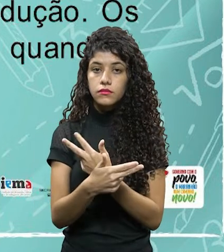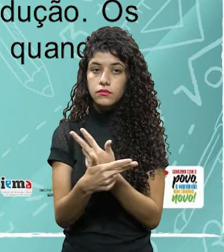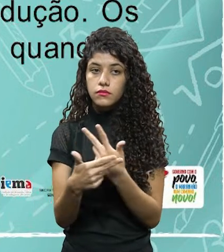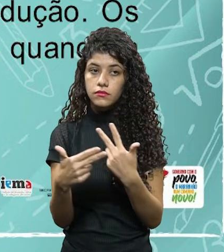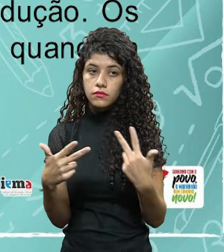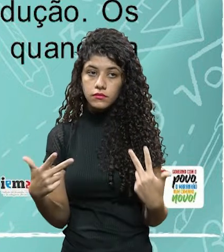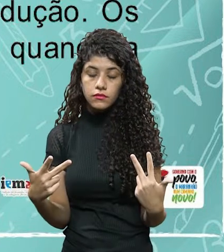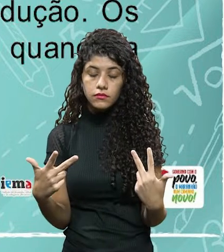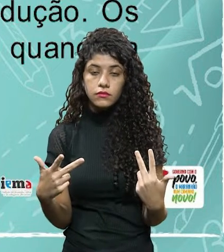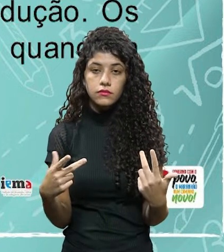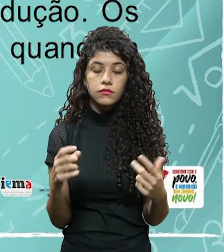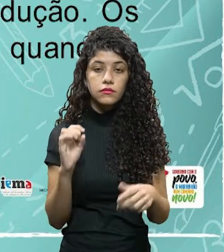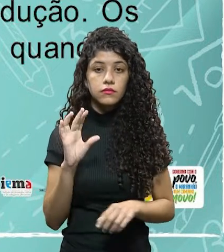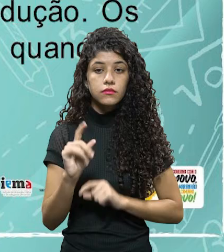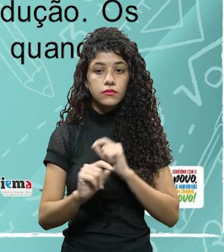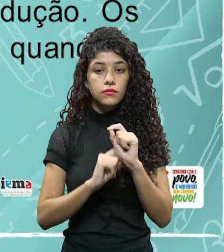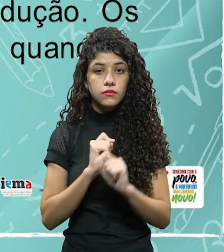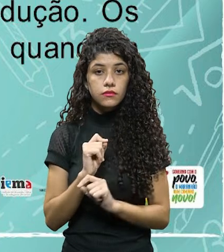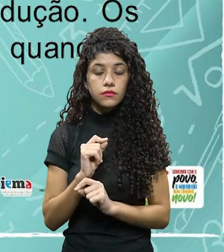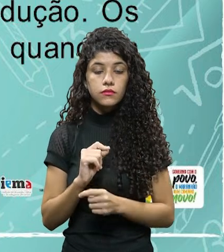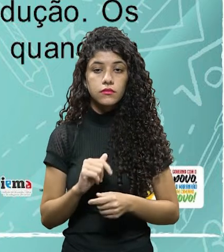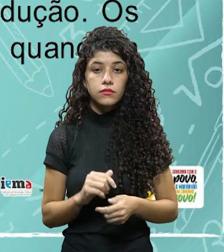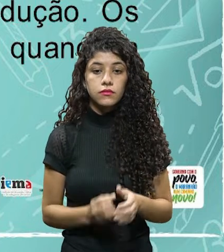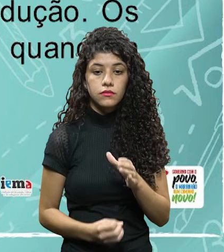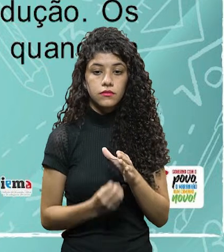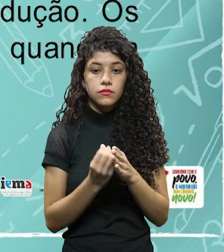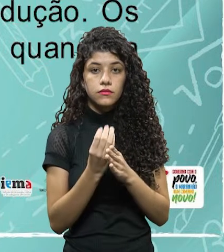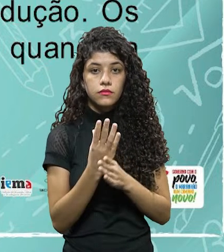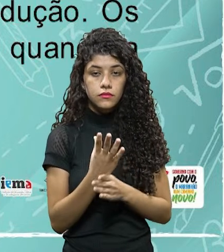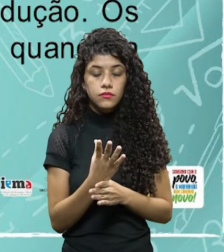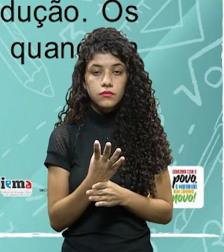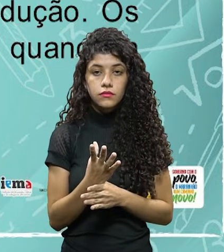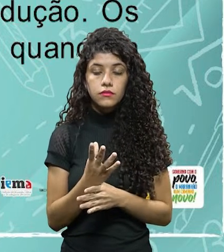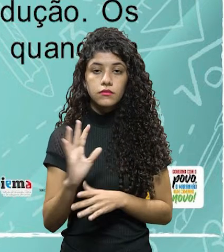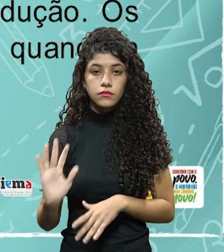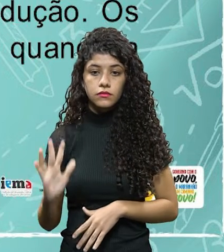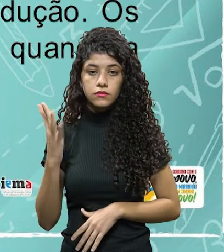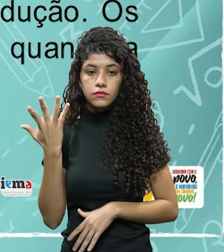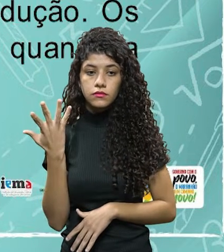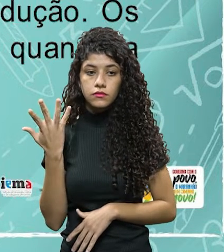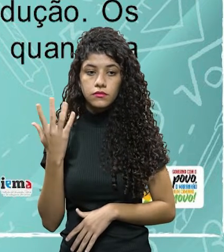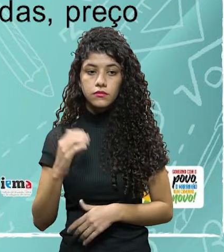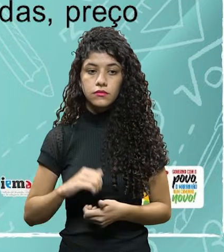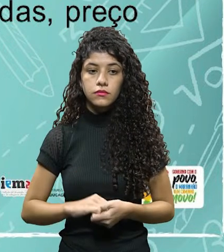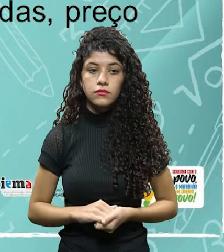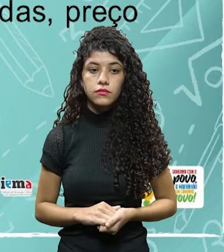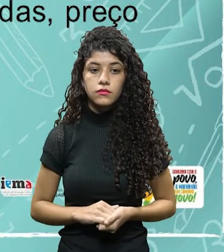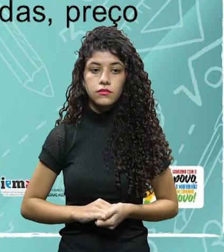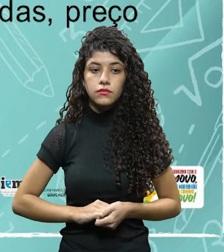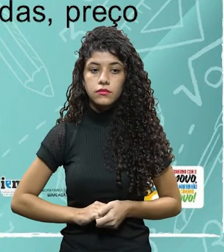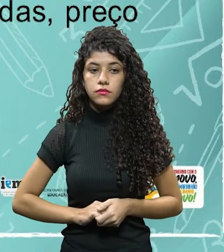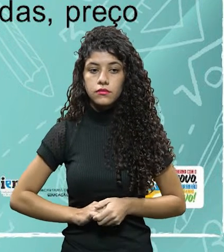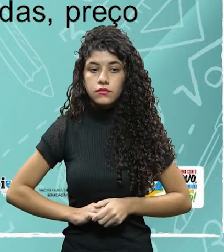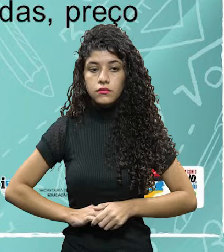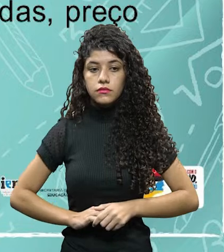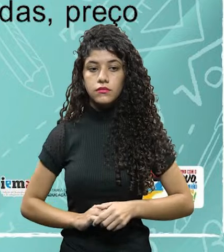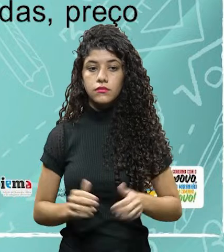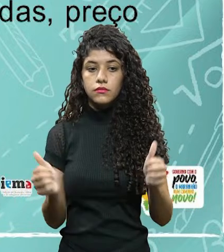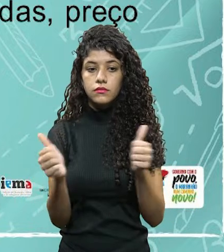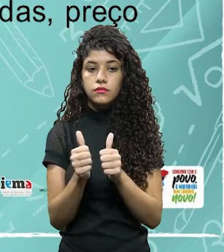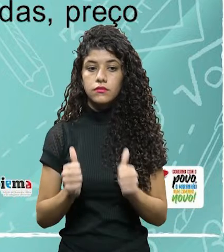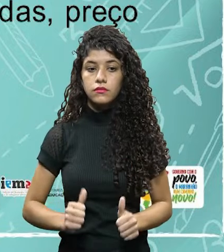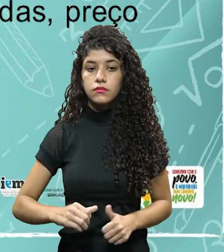variáveis aparecem somente quando a atividade ou a produção é realizada. A análise